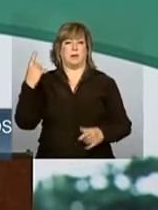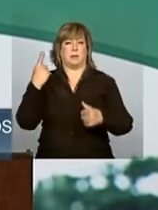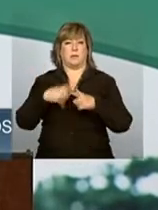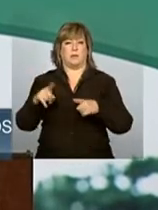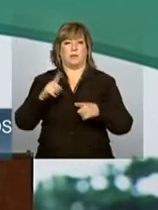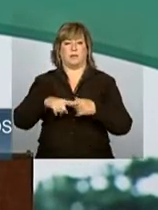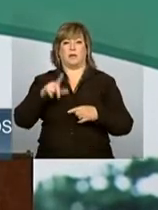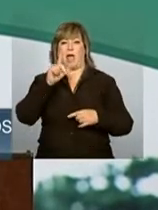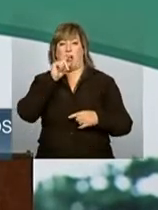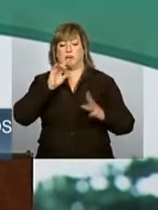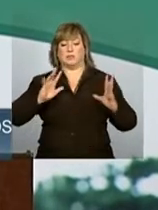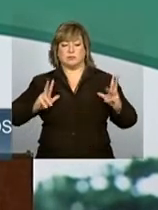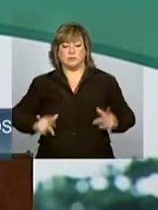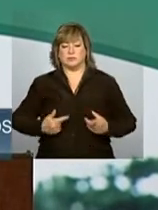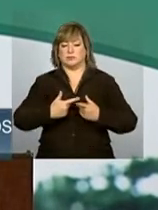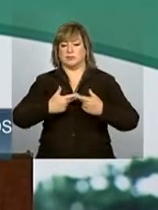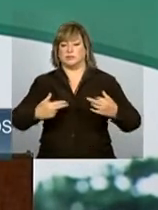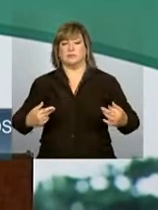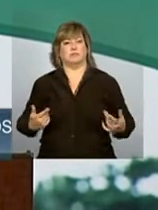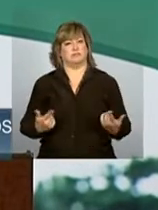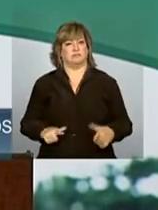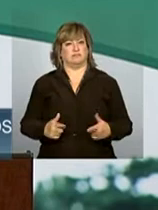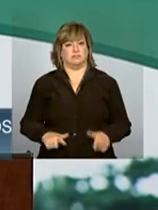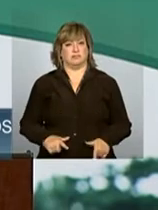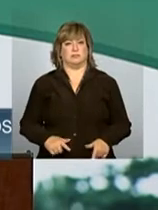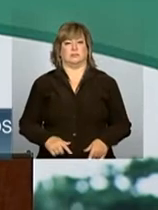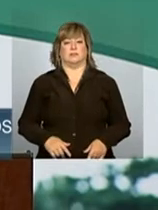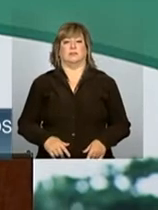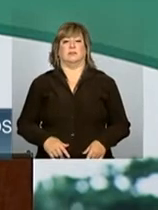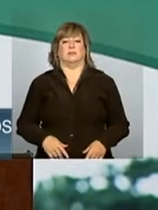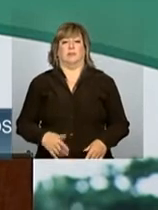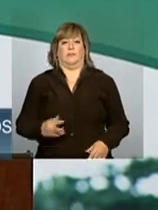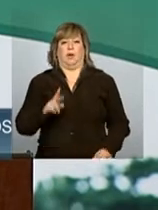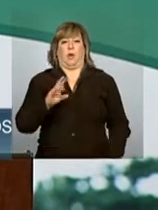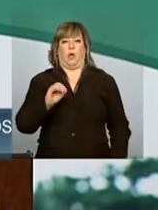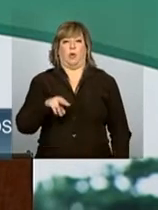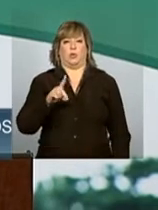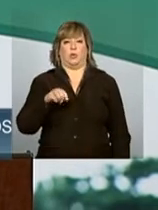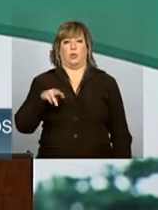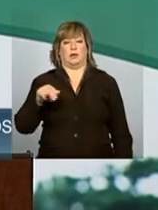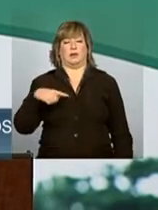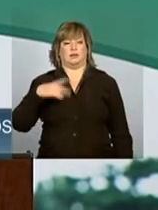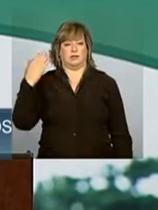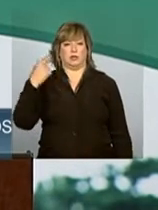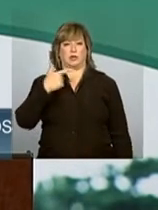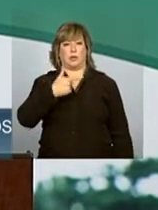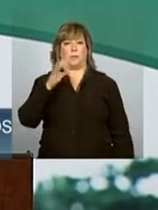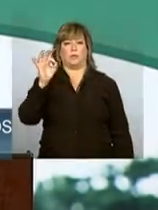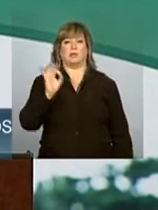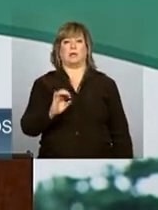Brasil. No estado de Rondônia, por exemplo, nós temos 2% de esgoto.